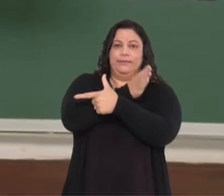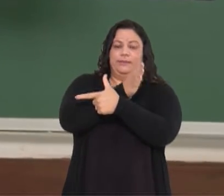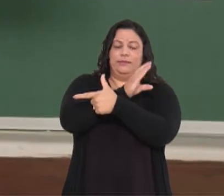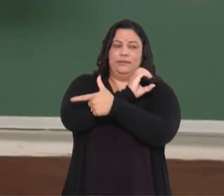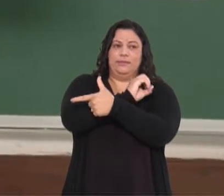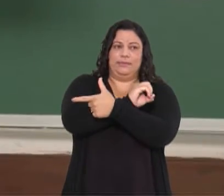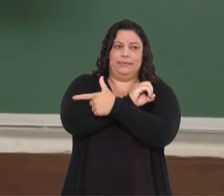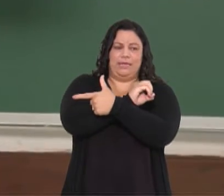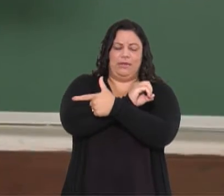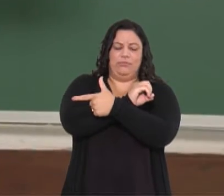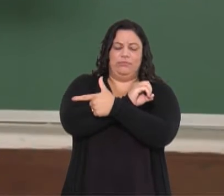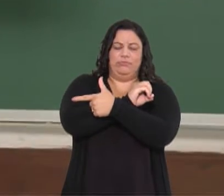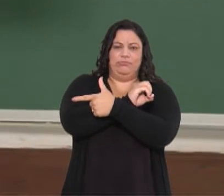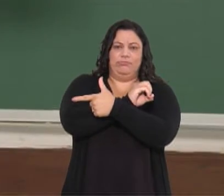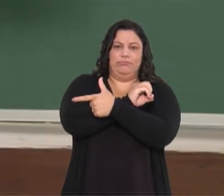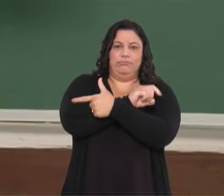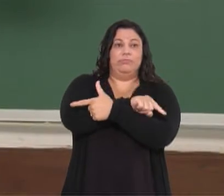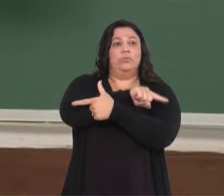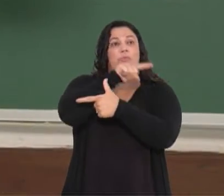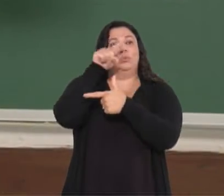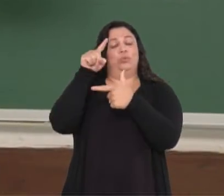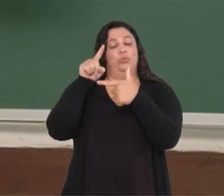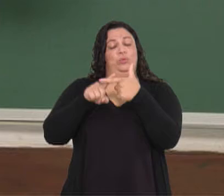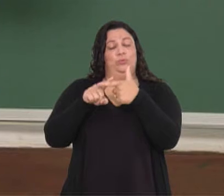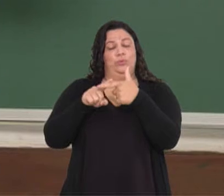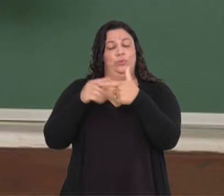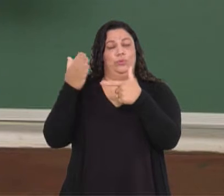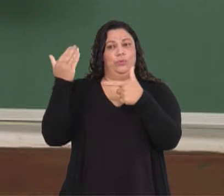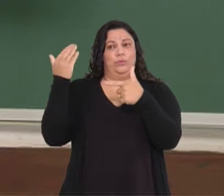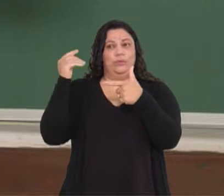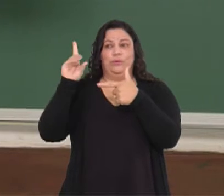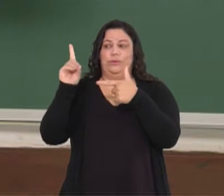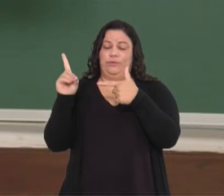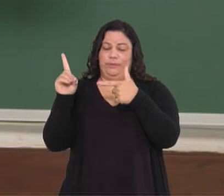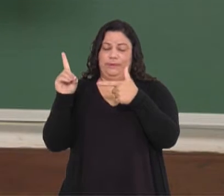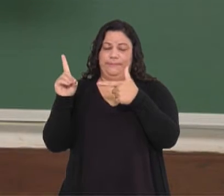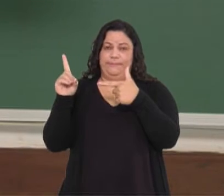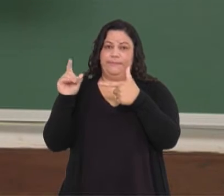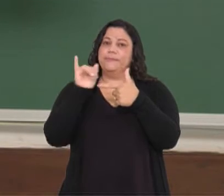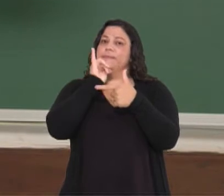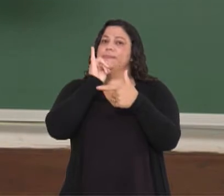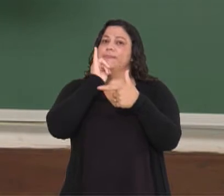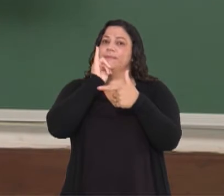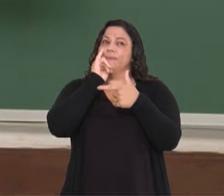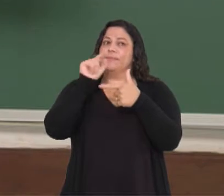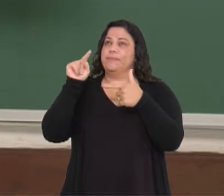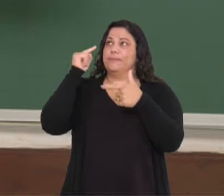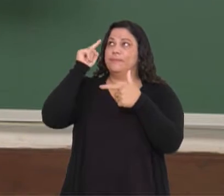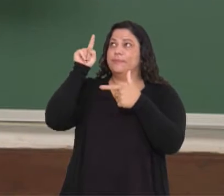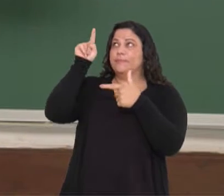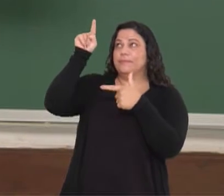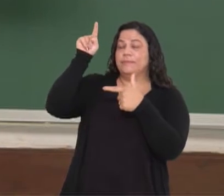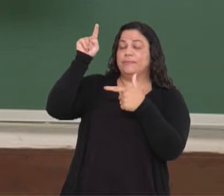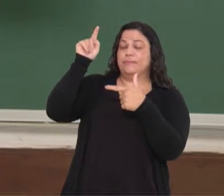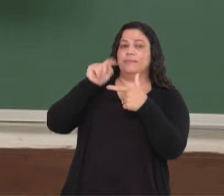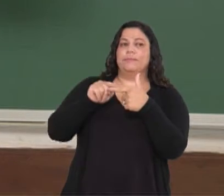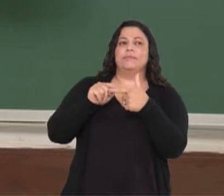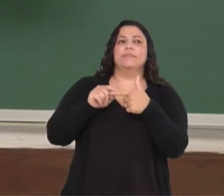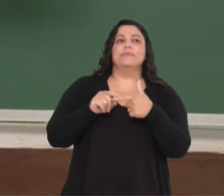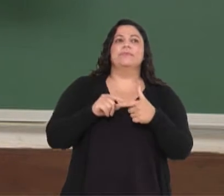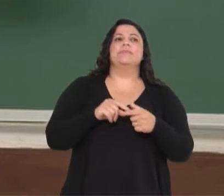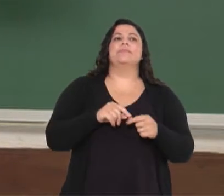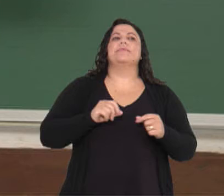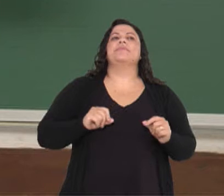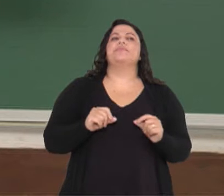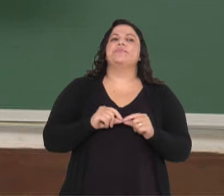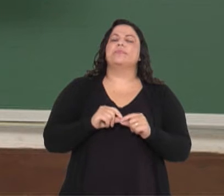zerinho é aquele polinômio. Divisor é o polinômio D que está no exemplo, aqui em cima. Agora o que eu faço? Pega